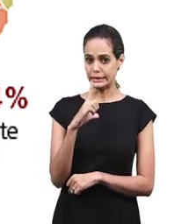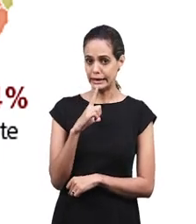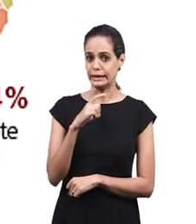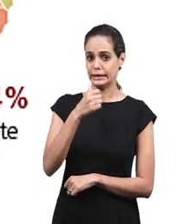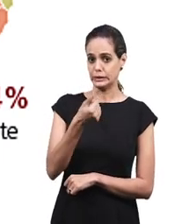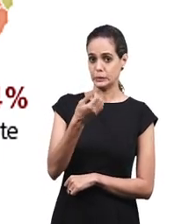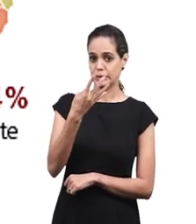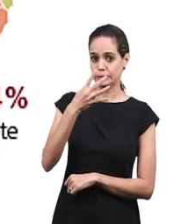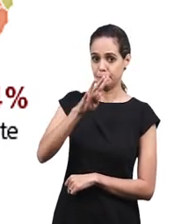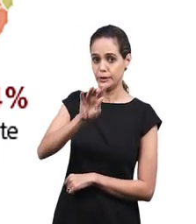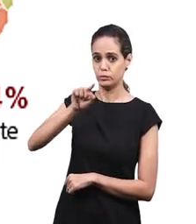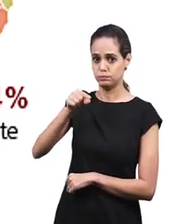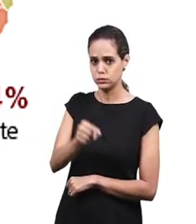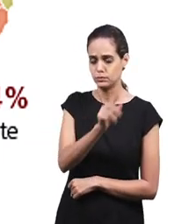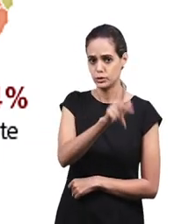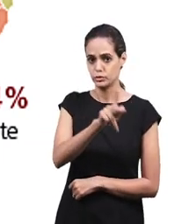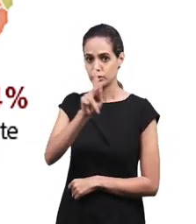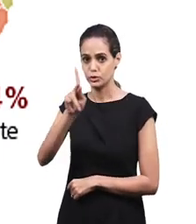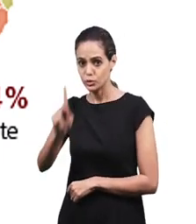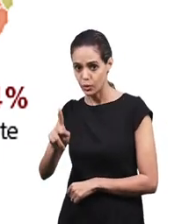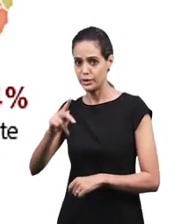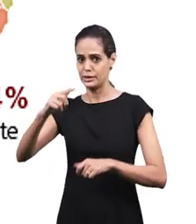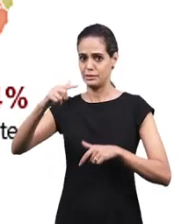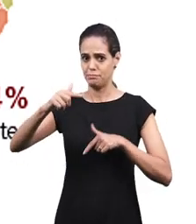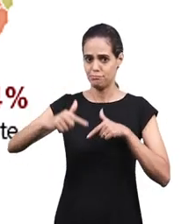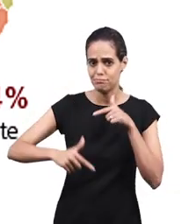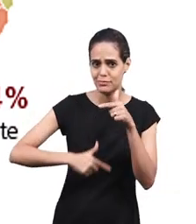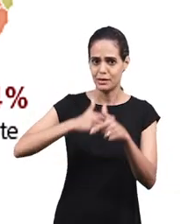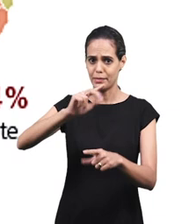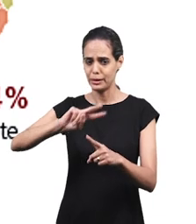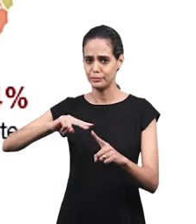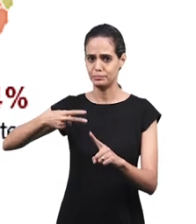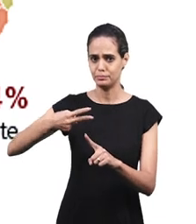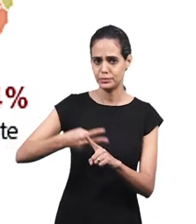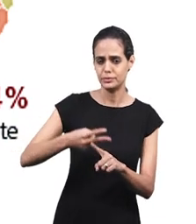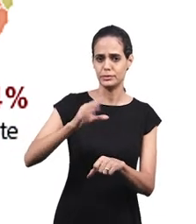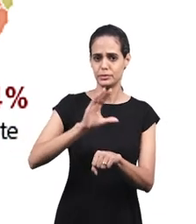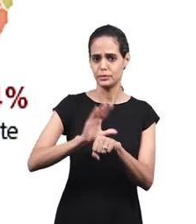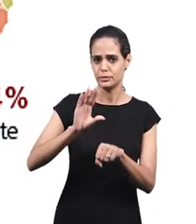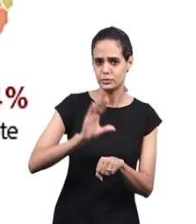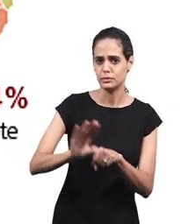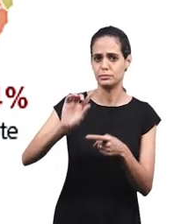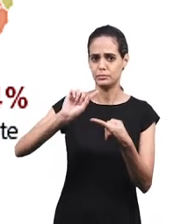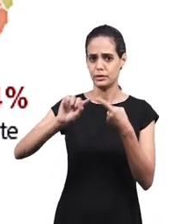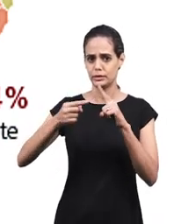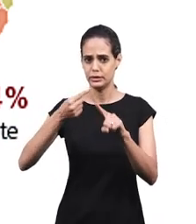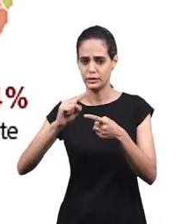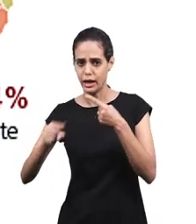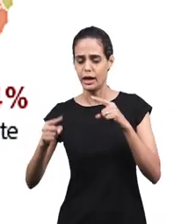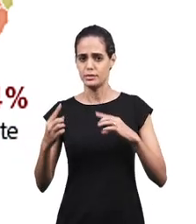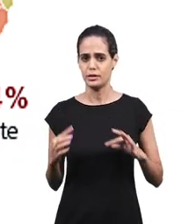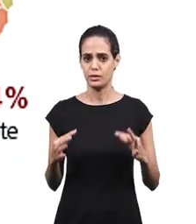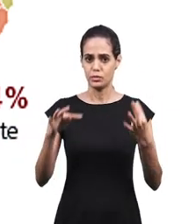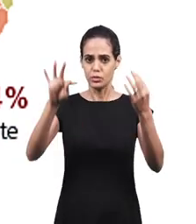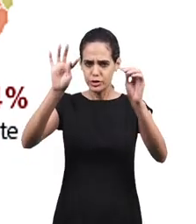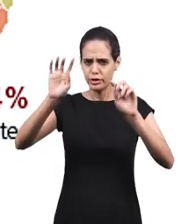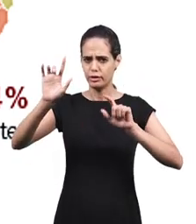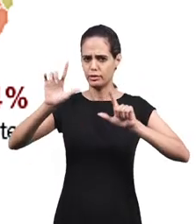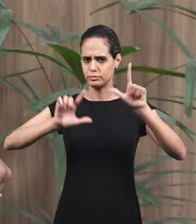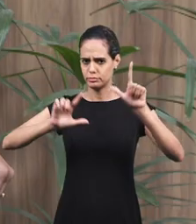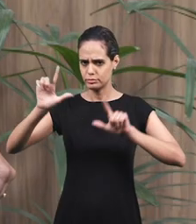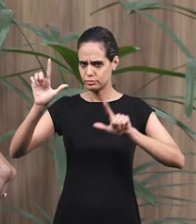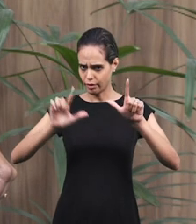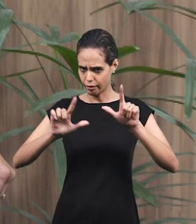indicam que houve um aumento expressivo do seu trabalho, do investimento em equipamentos e cursos e da permanência no uso de